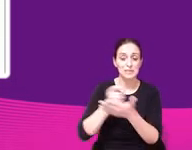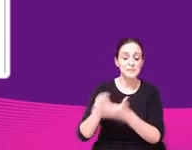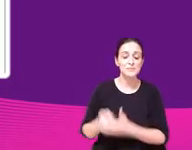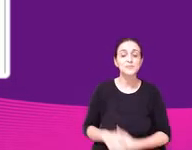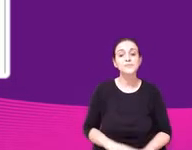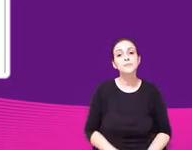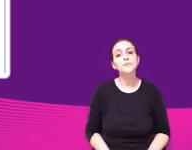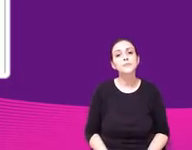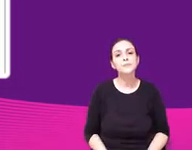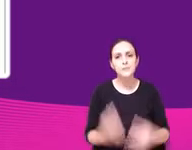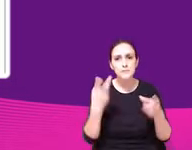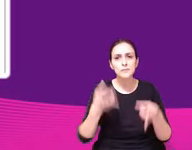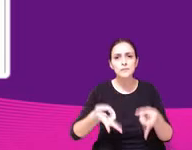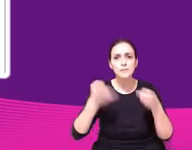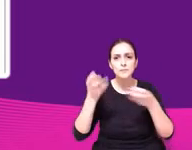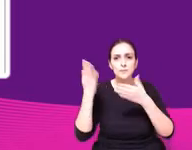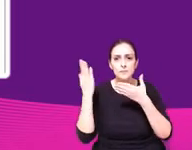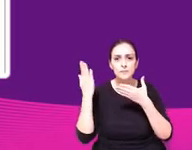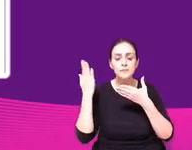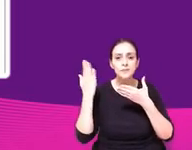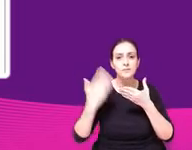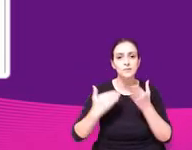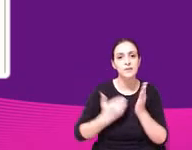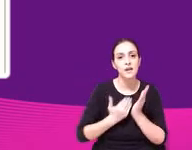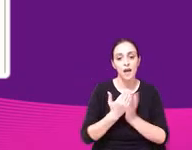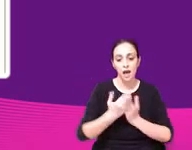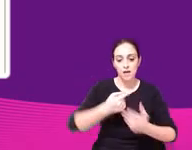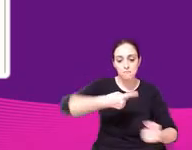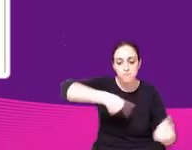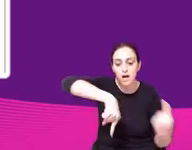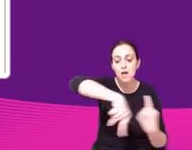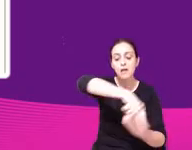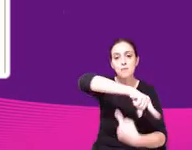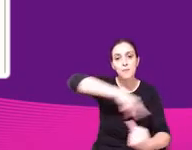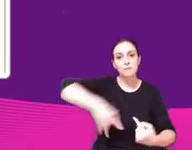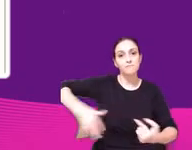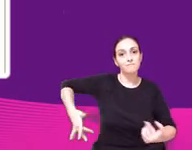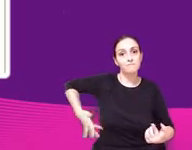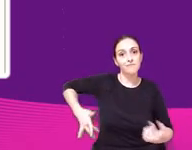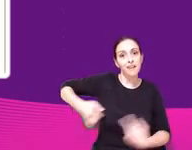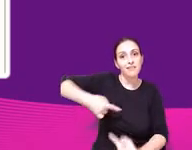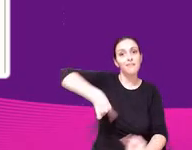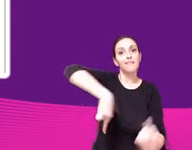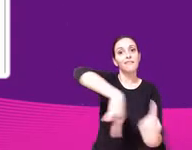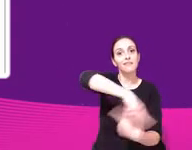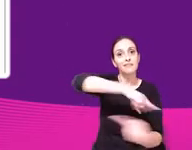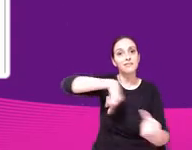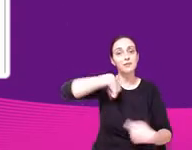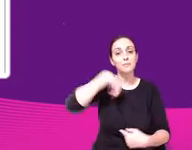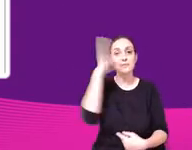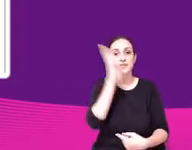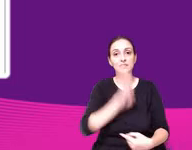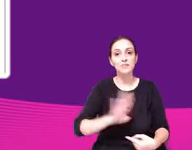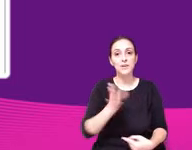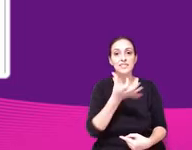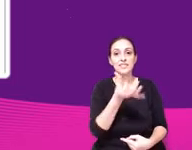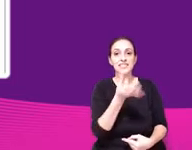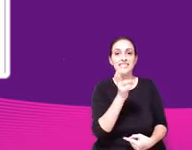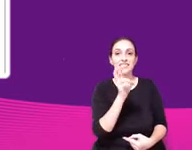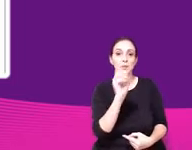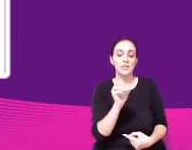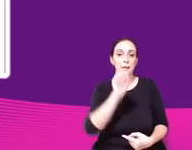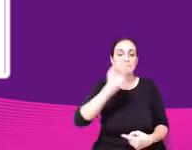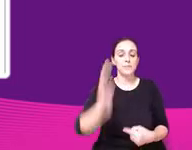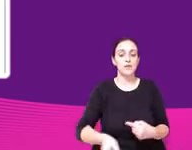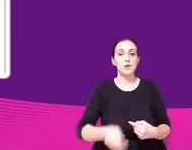Vocês podem observar aqui que a prevalência em diálise no Brasil, então, que eu já tinha comentado, é 650 por milhão, 135